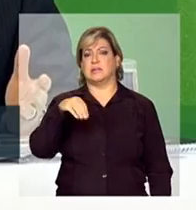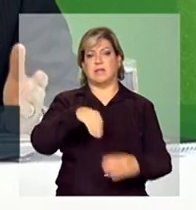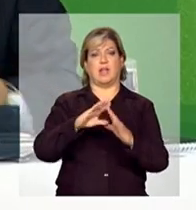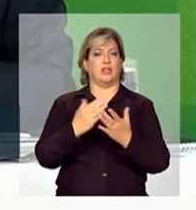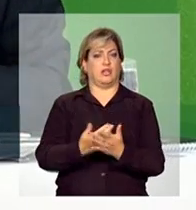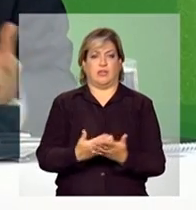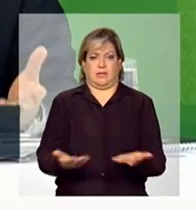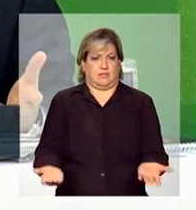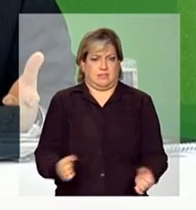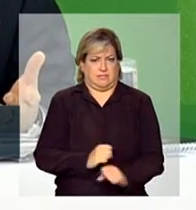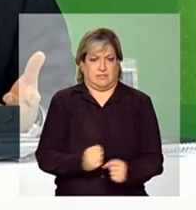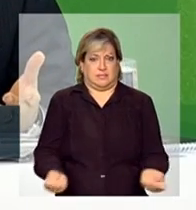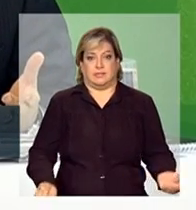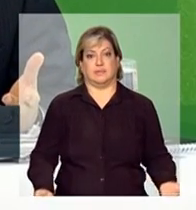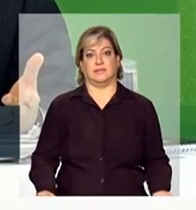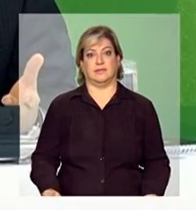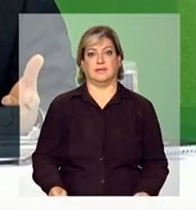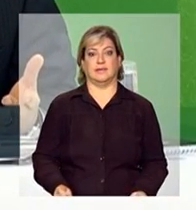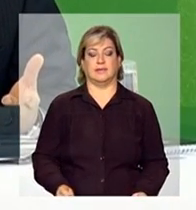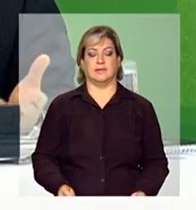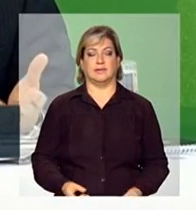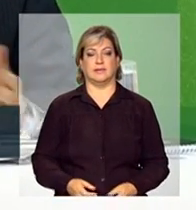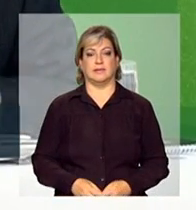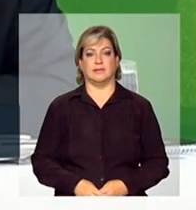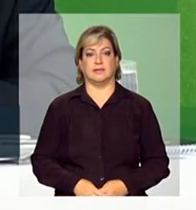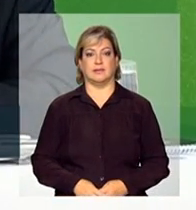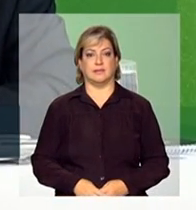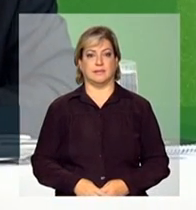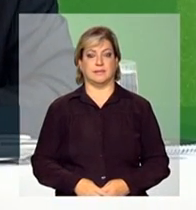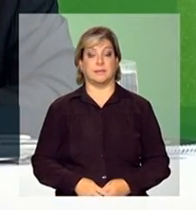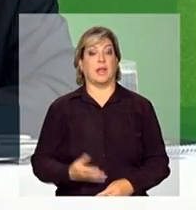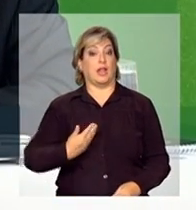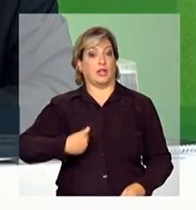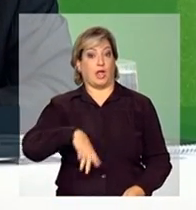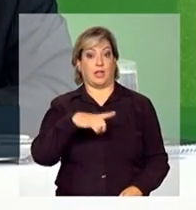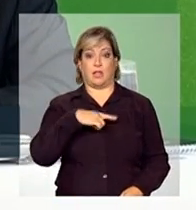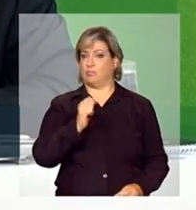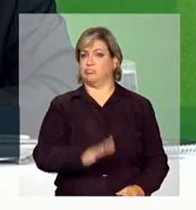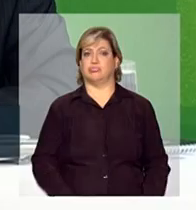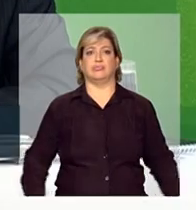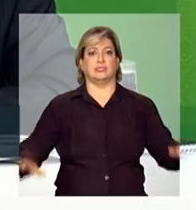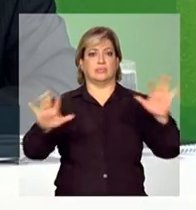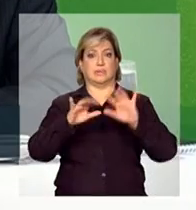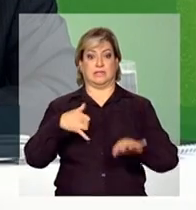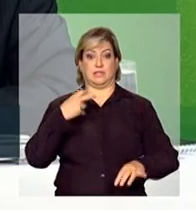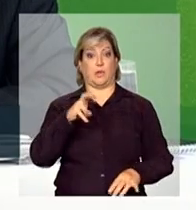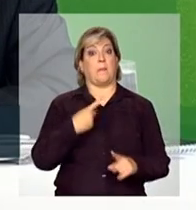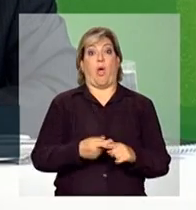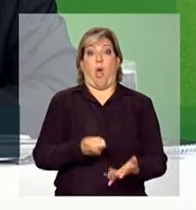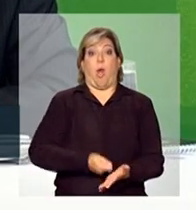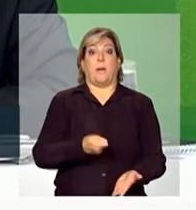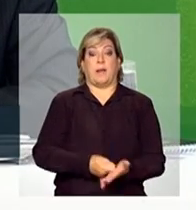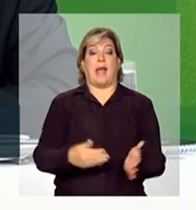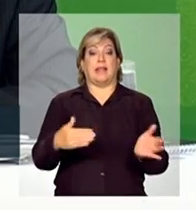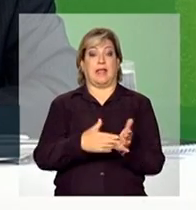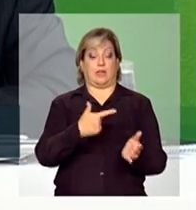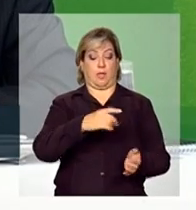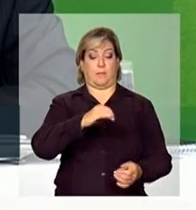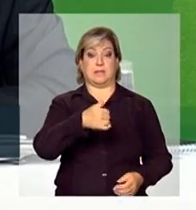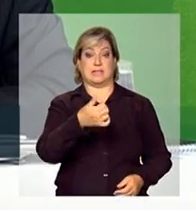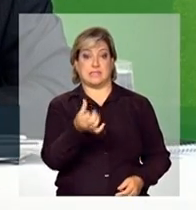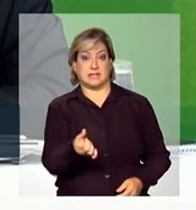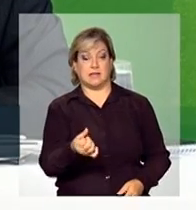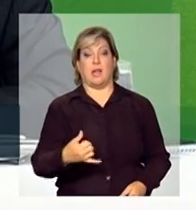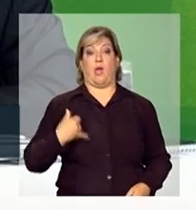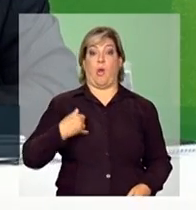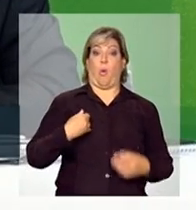é elementar elementar nós estamos universalizando 5 anos porque é obrigatório até 2016 4